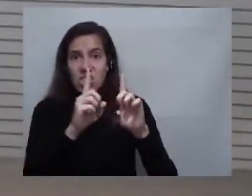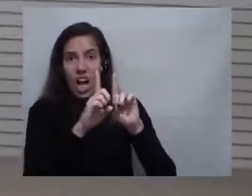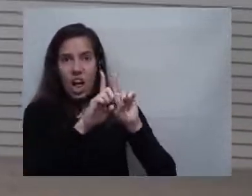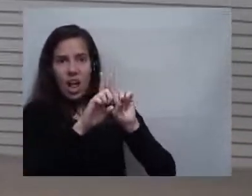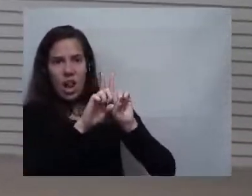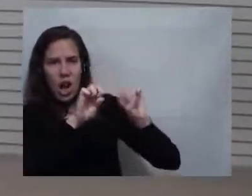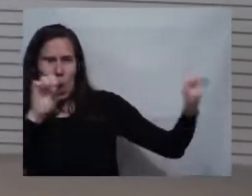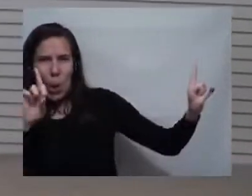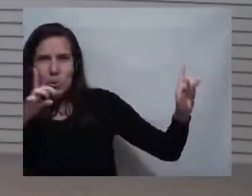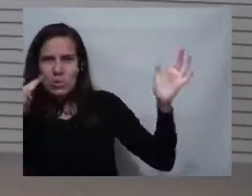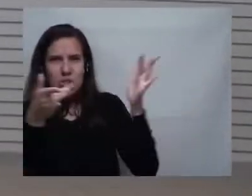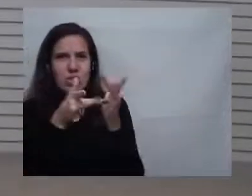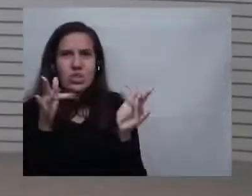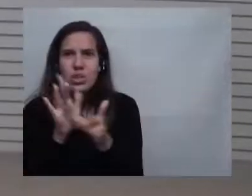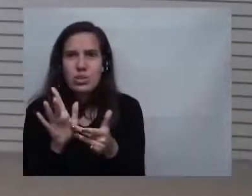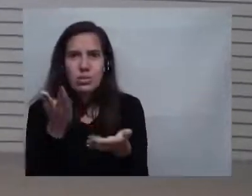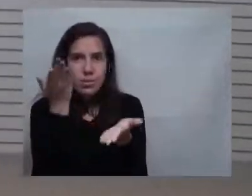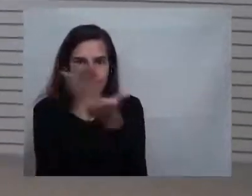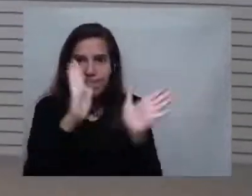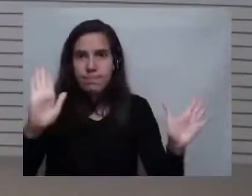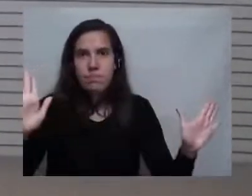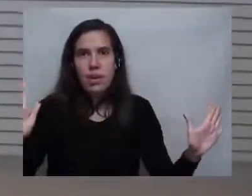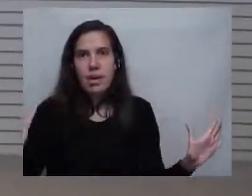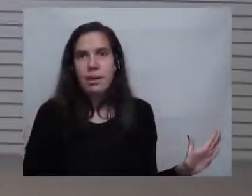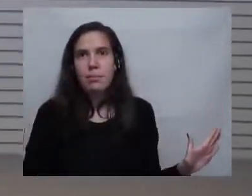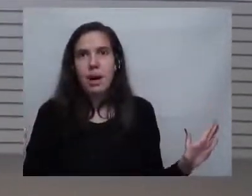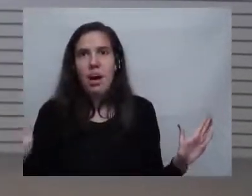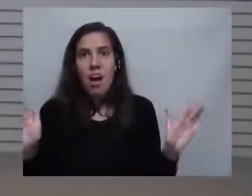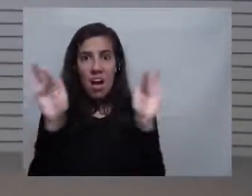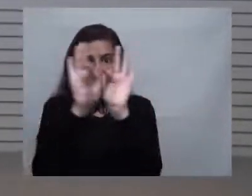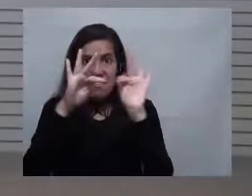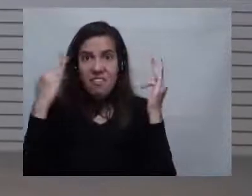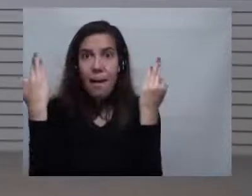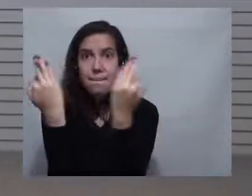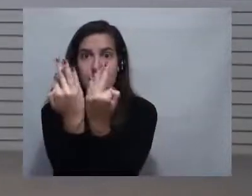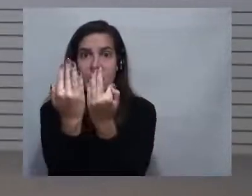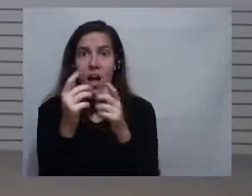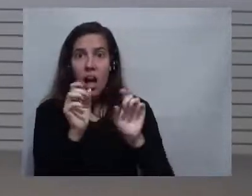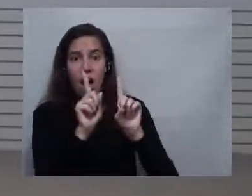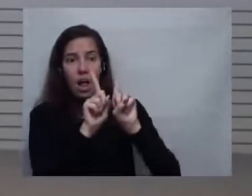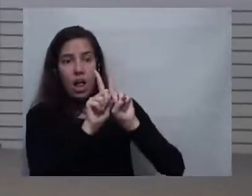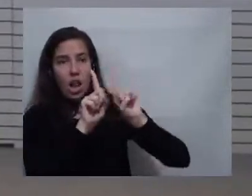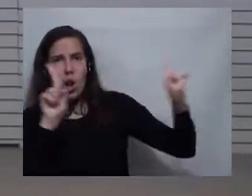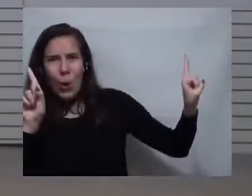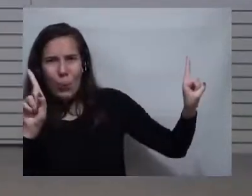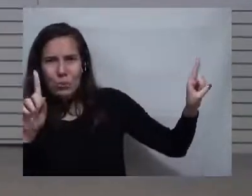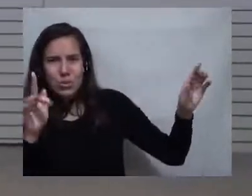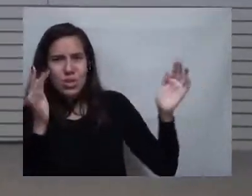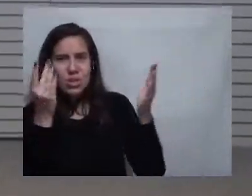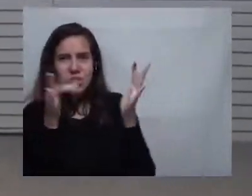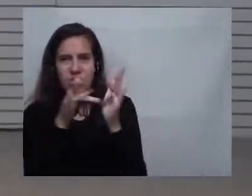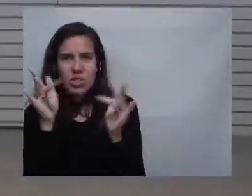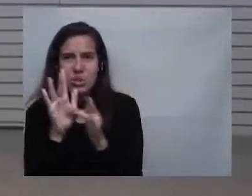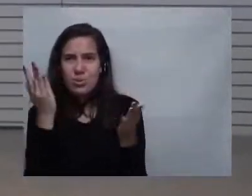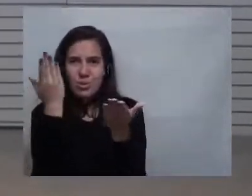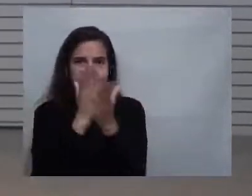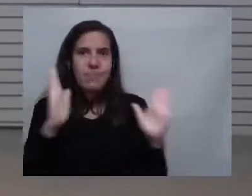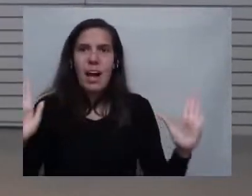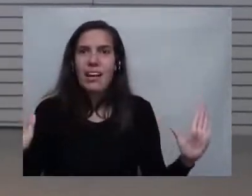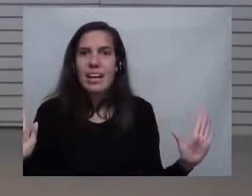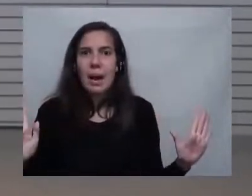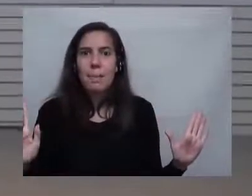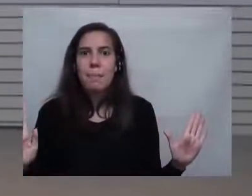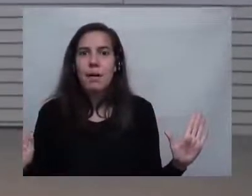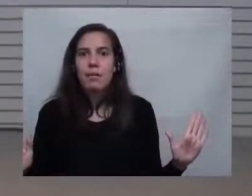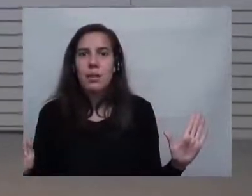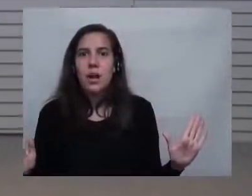família que se diz Cristão mas não vive evangelho e o marido que se diz Cristão mais um crápula é uma mulher que